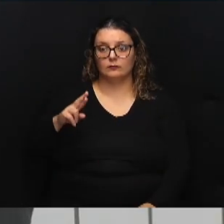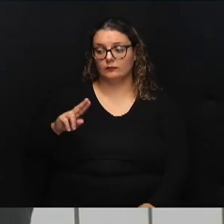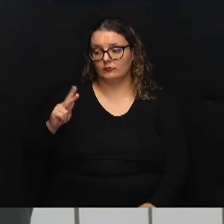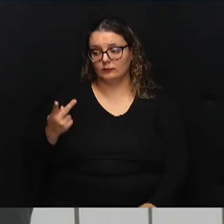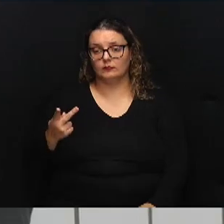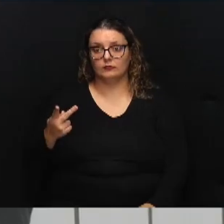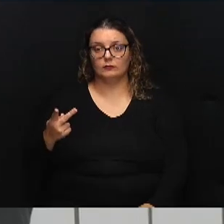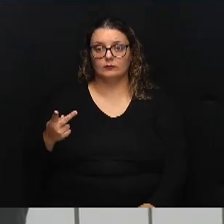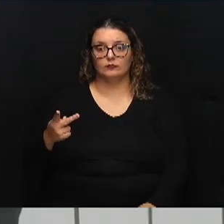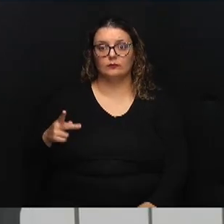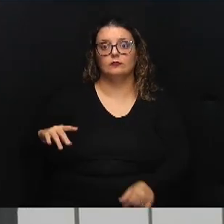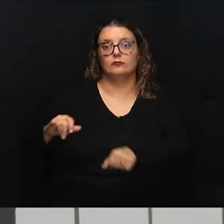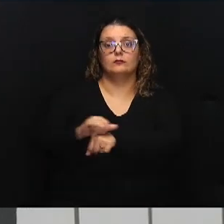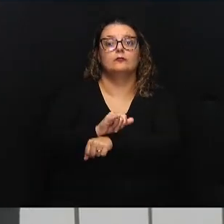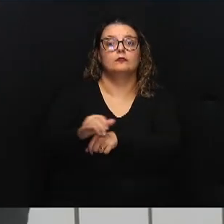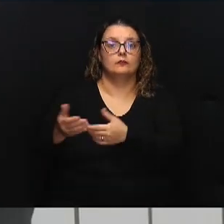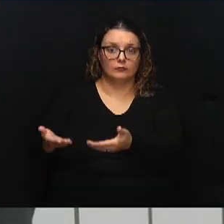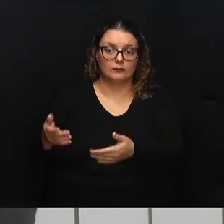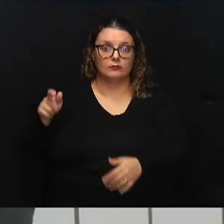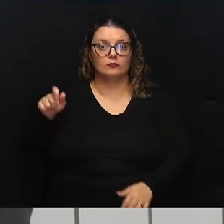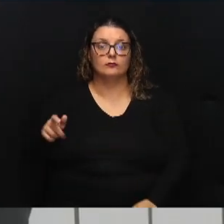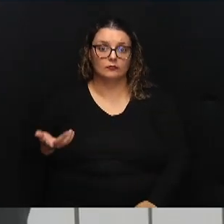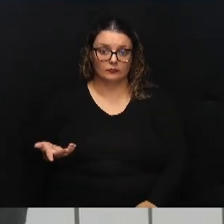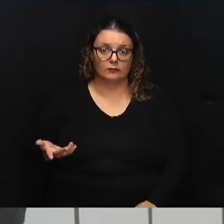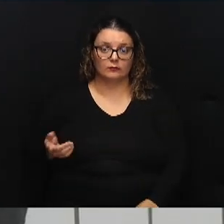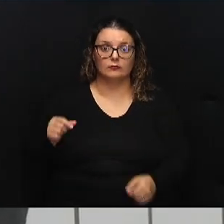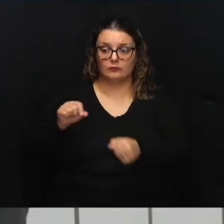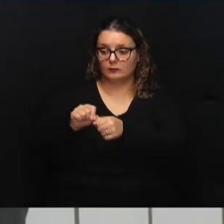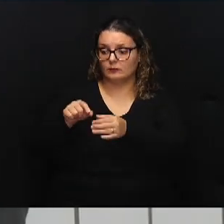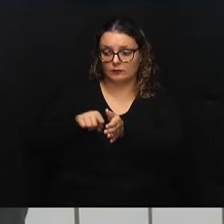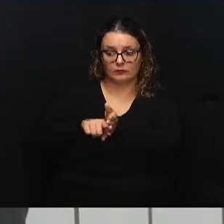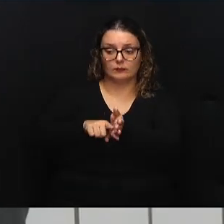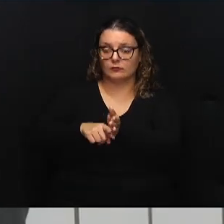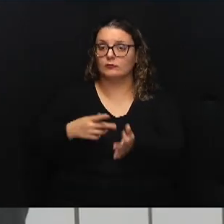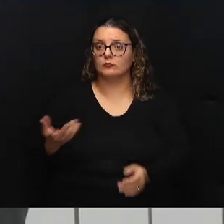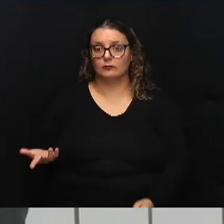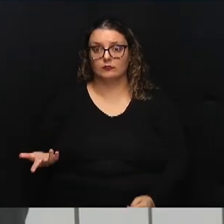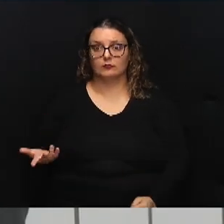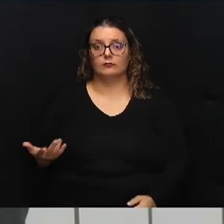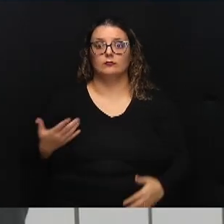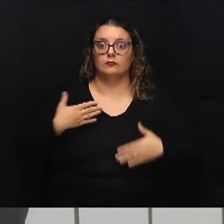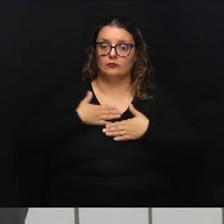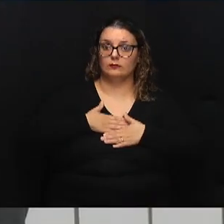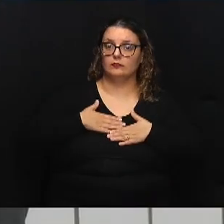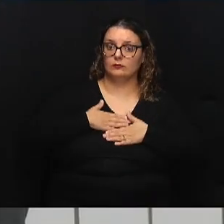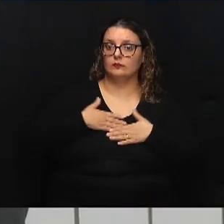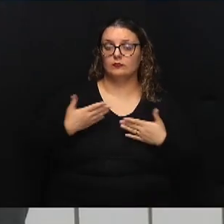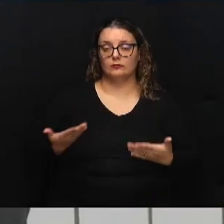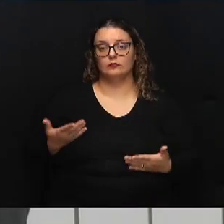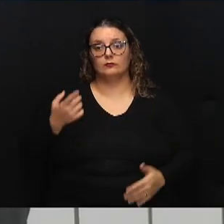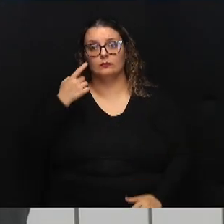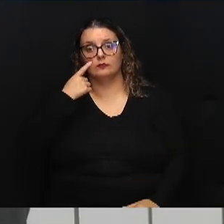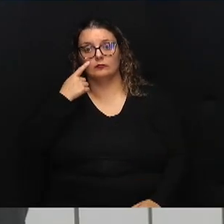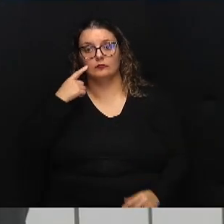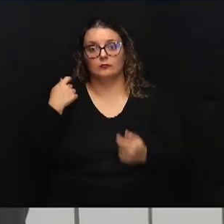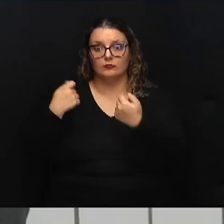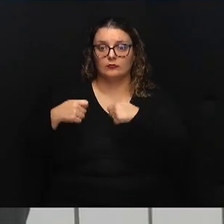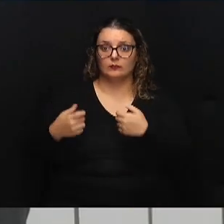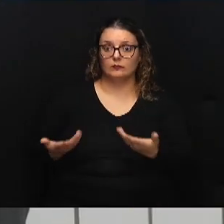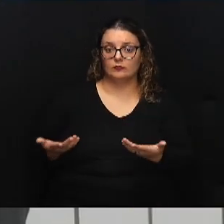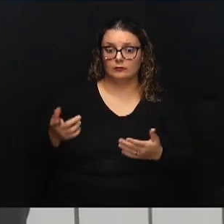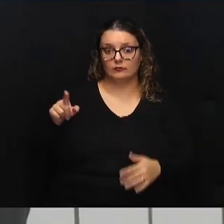na parte estratégica, a pessoa fazer uma pesquisa em termos de satisfação, ver as necessidades,